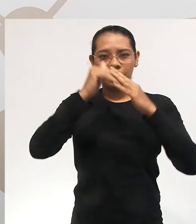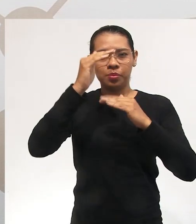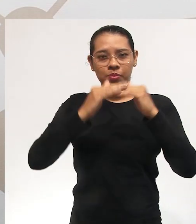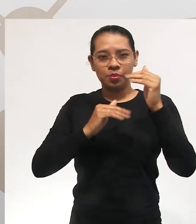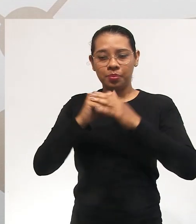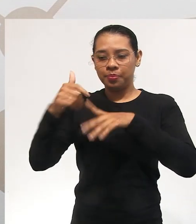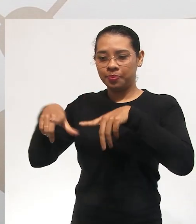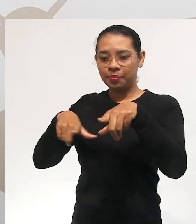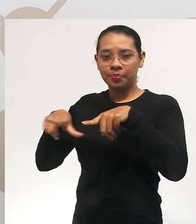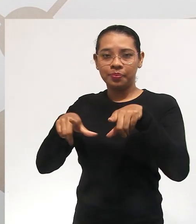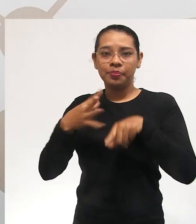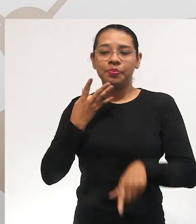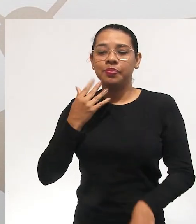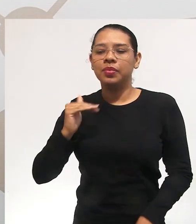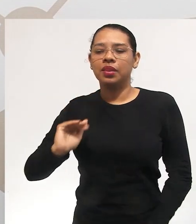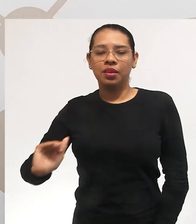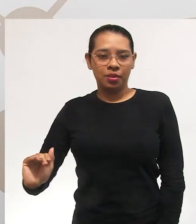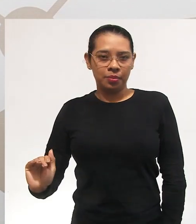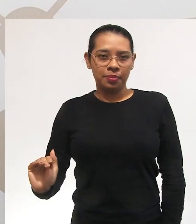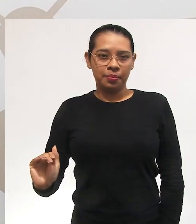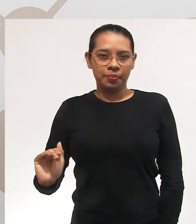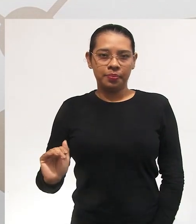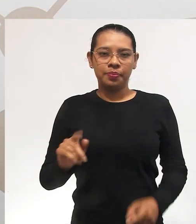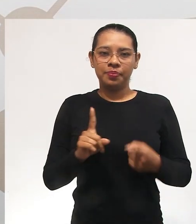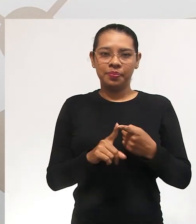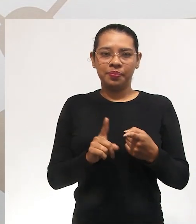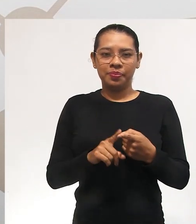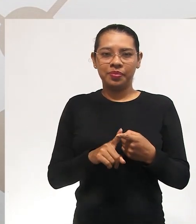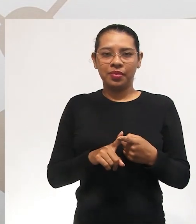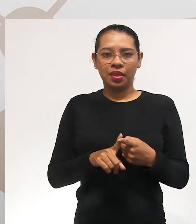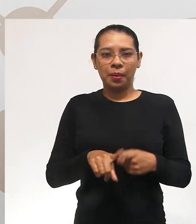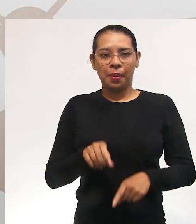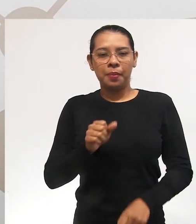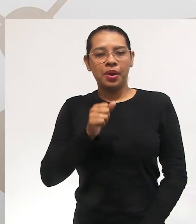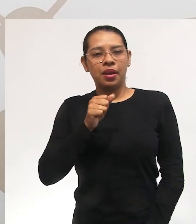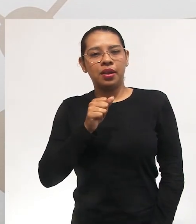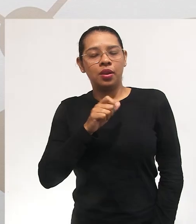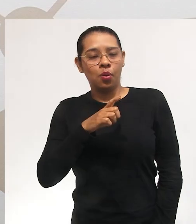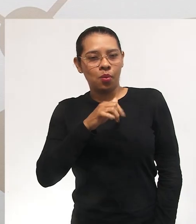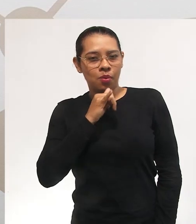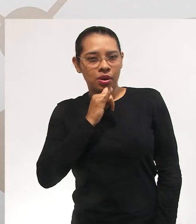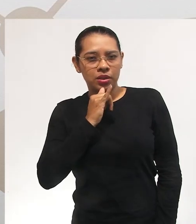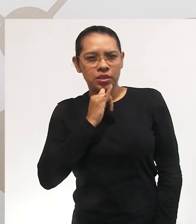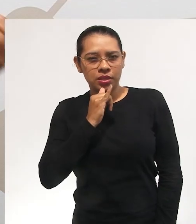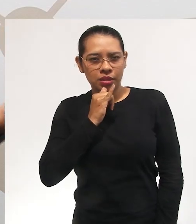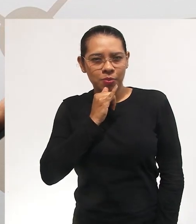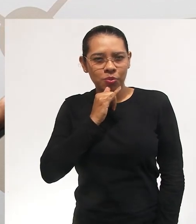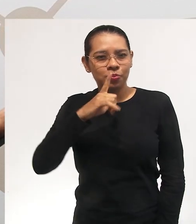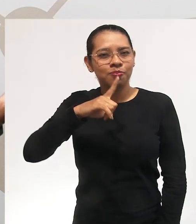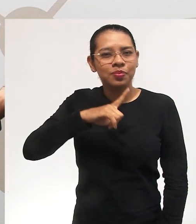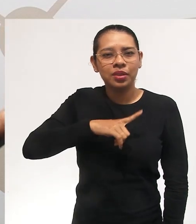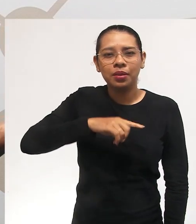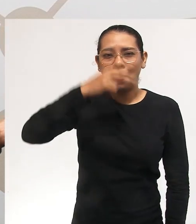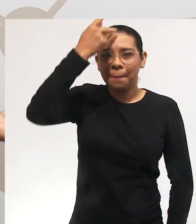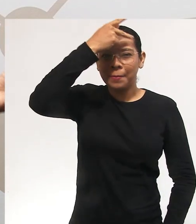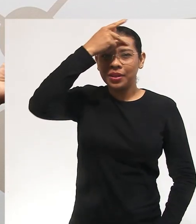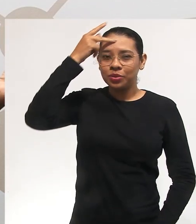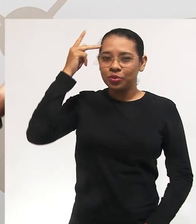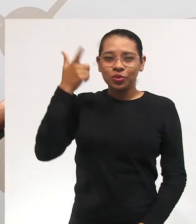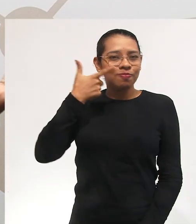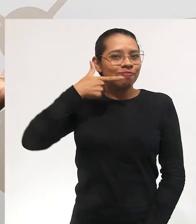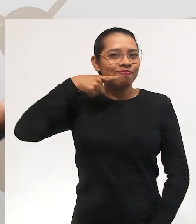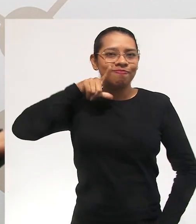pequenas. Então, precisa compreender também isso, né? E esse exemplo que você deu, da pessoa não ser capaz de ler